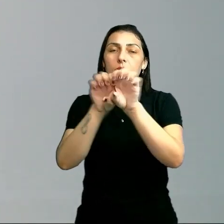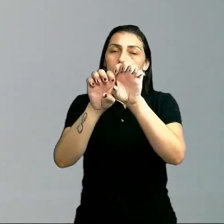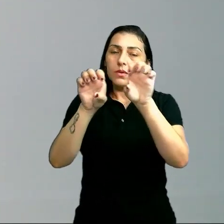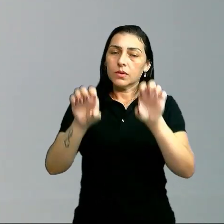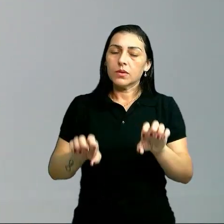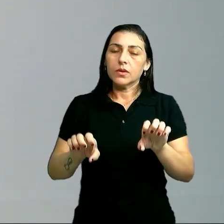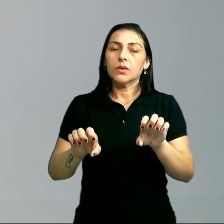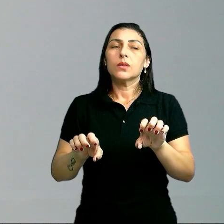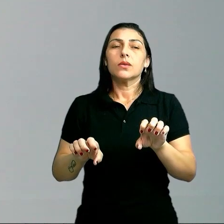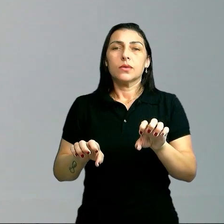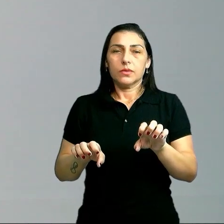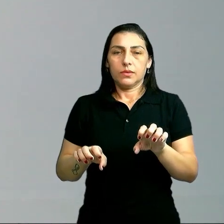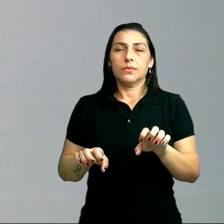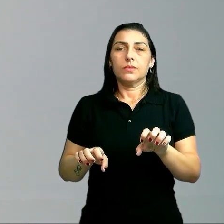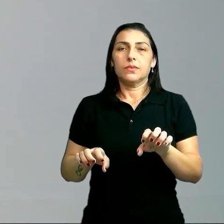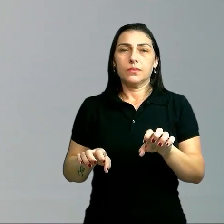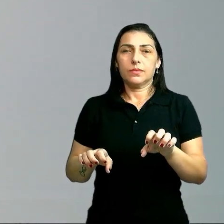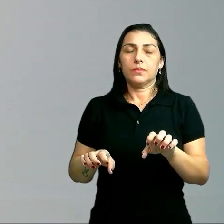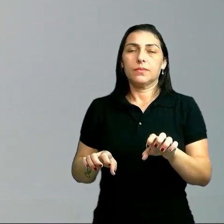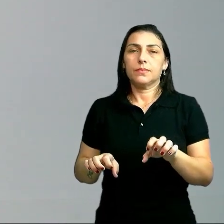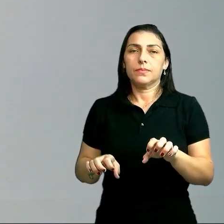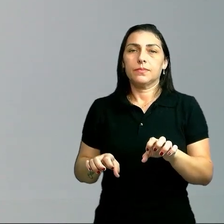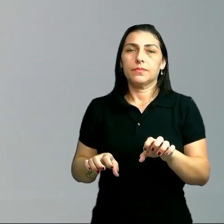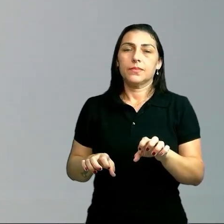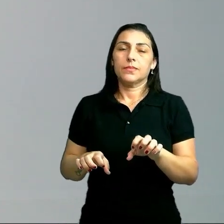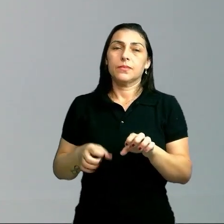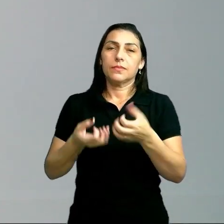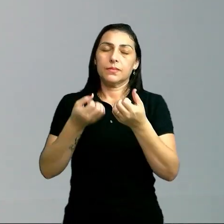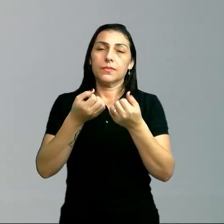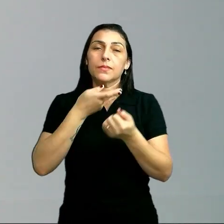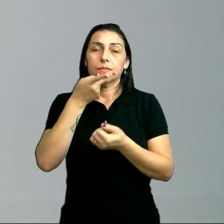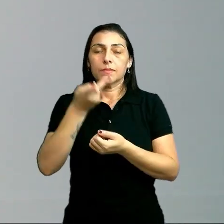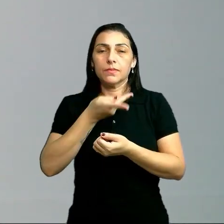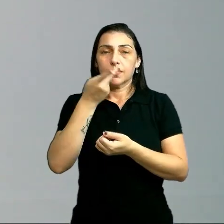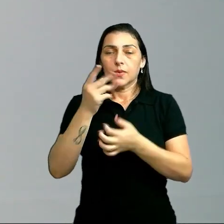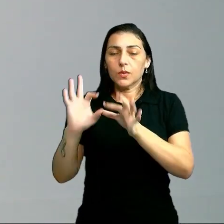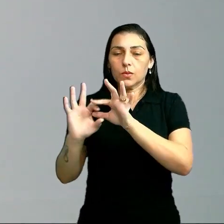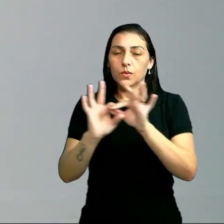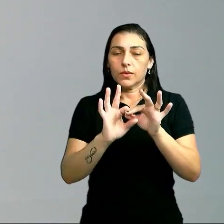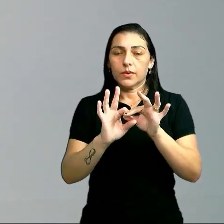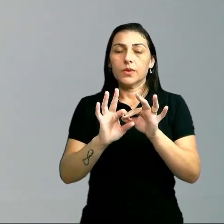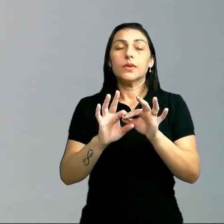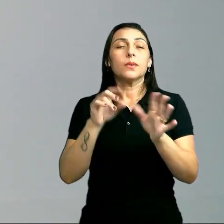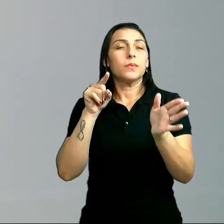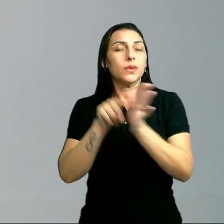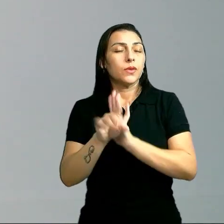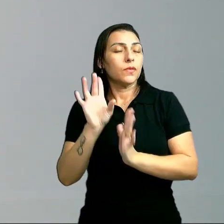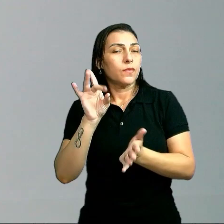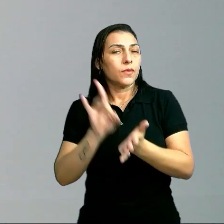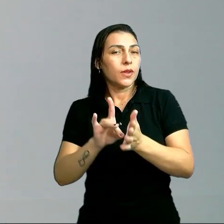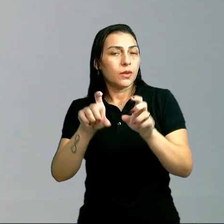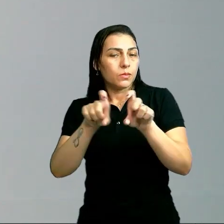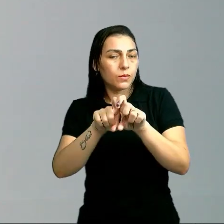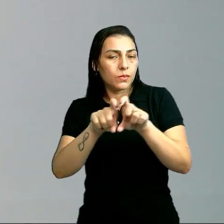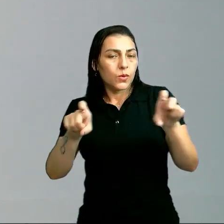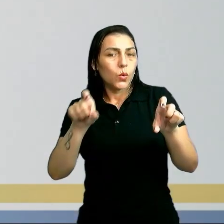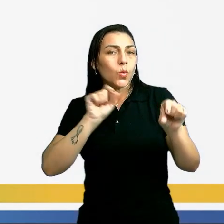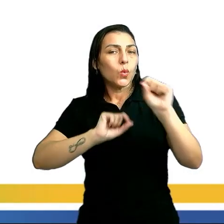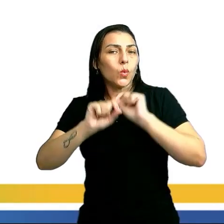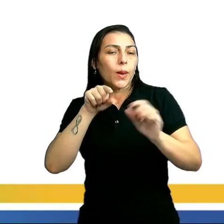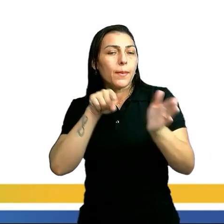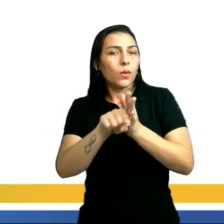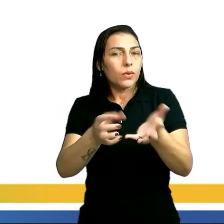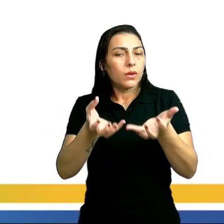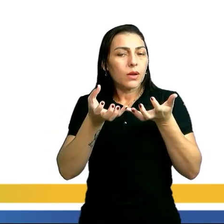estrutura do composto que está sendo mencionado no contexto da questão. Tá? Agora vamos de fato para o comando, o que a questão